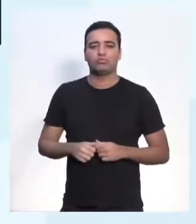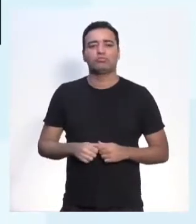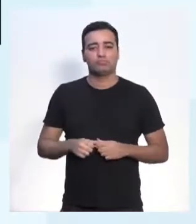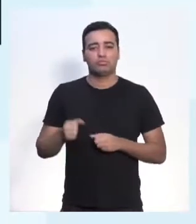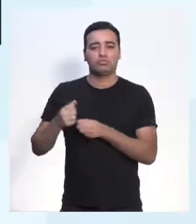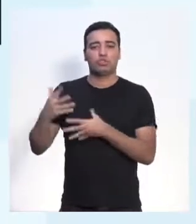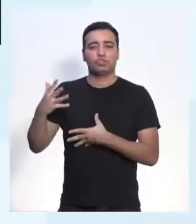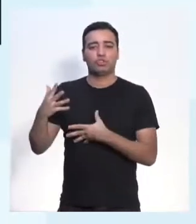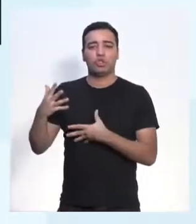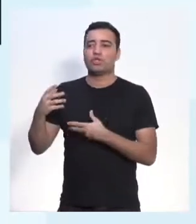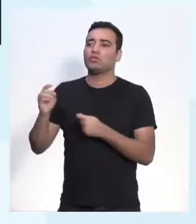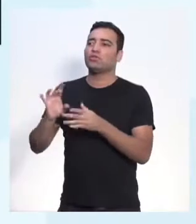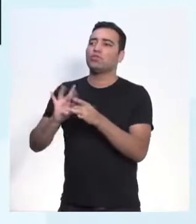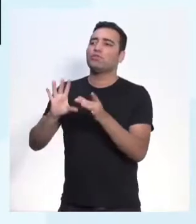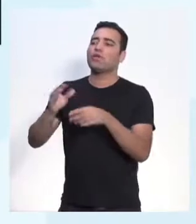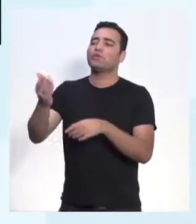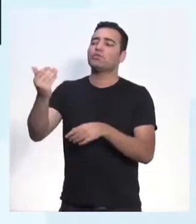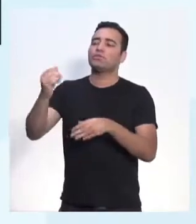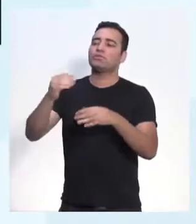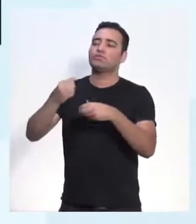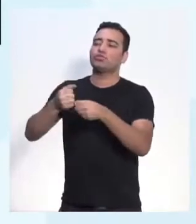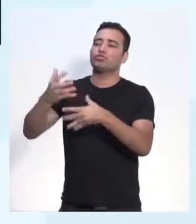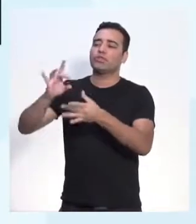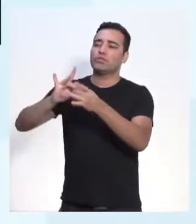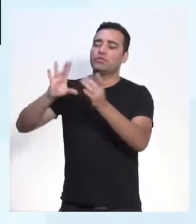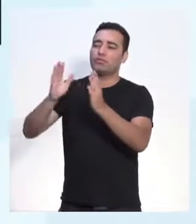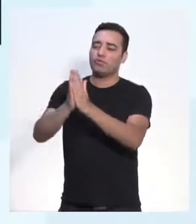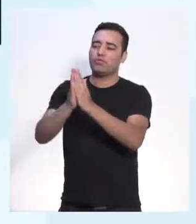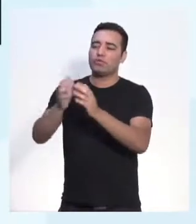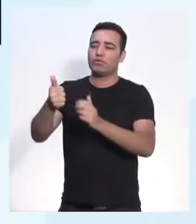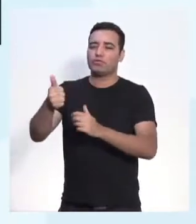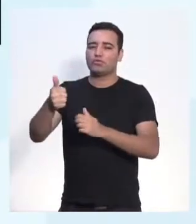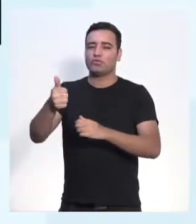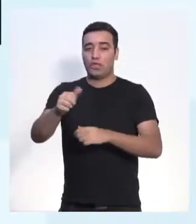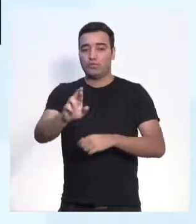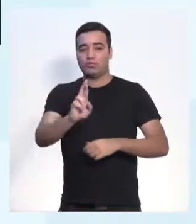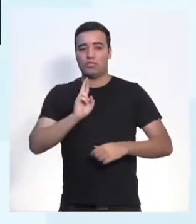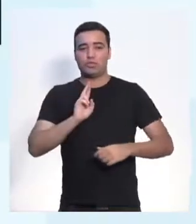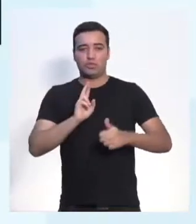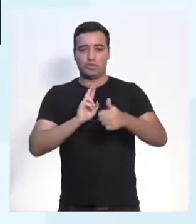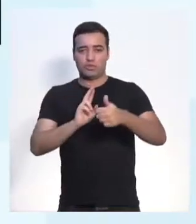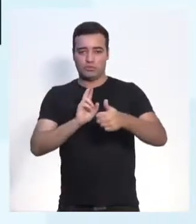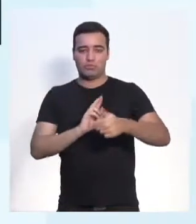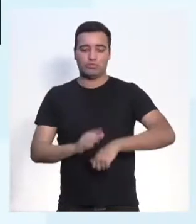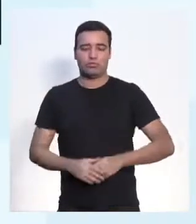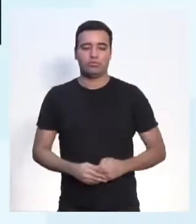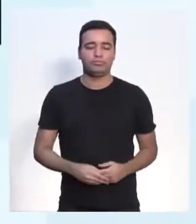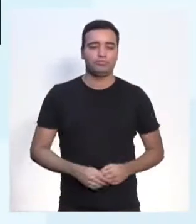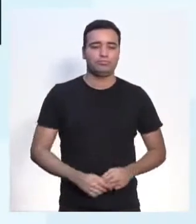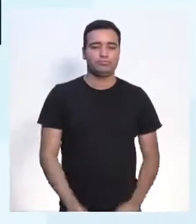está fechado. Então vamos abrir o chat e a gente está aguardando já a resposta de vocês.